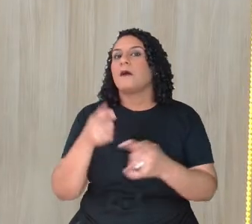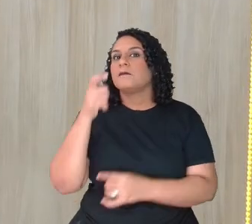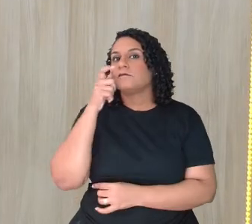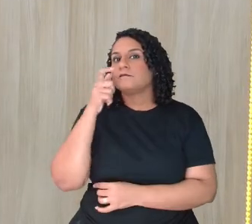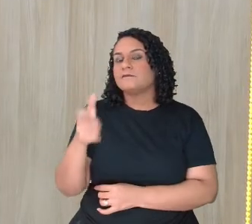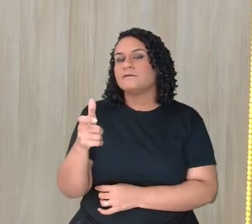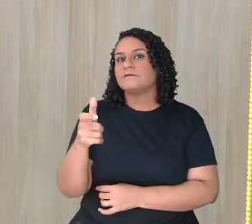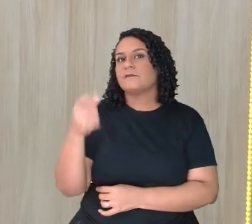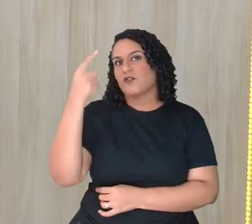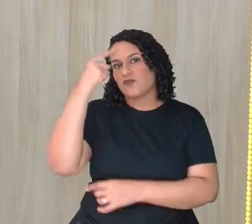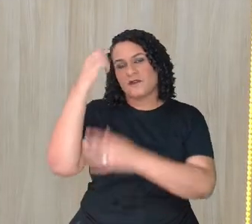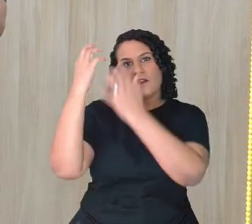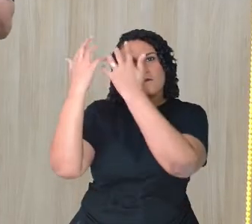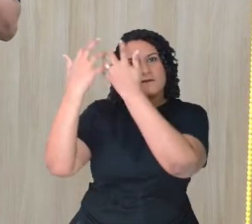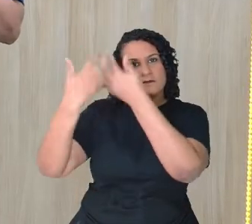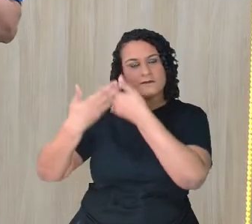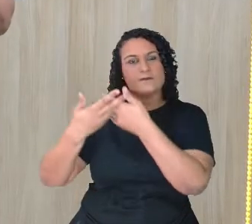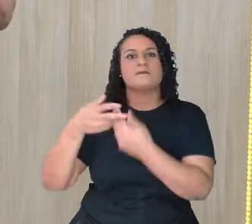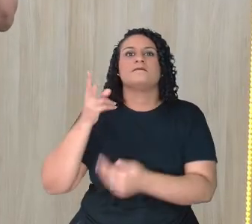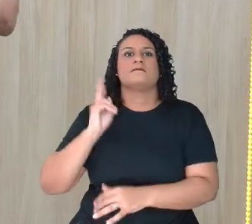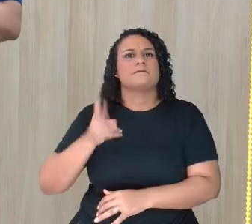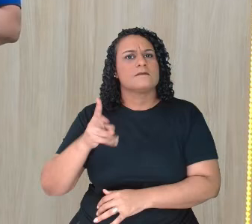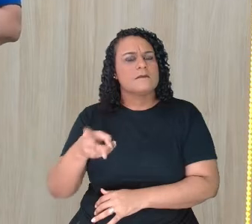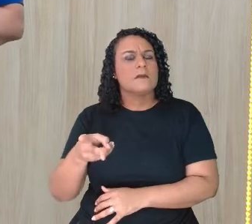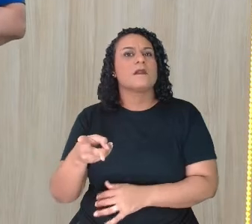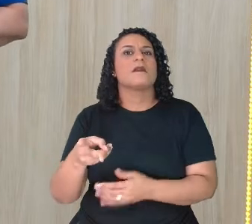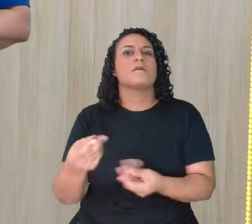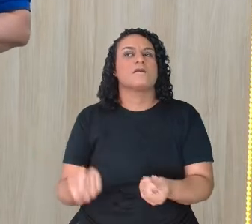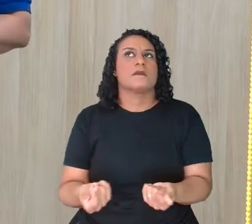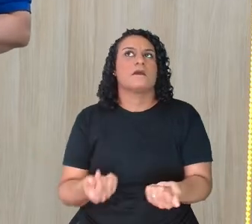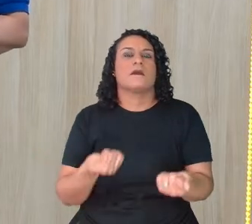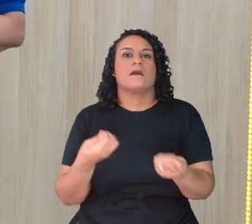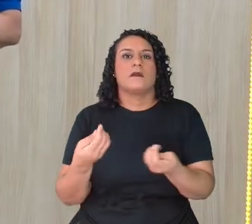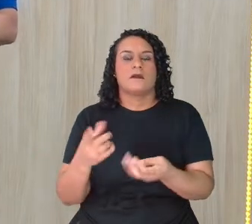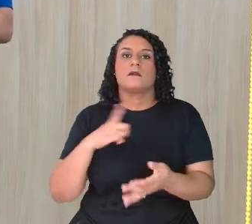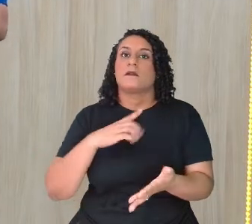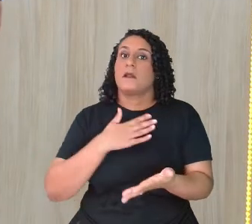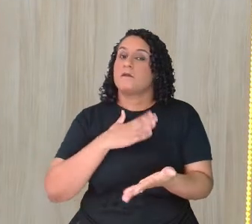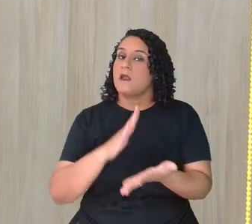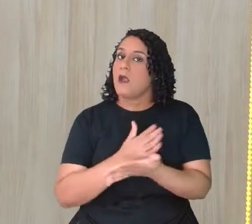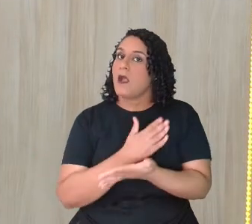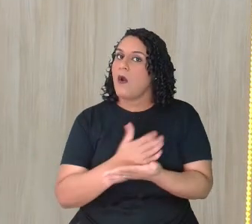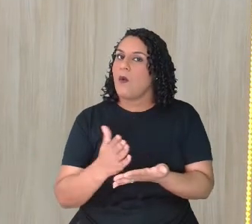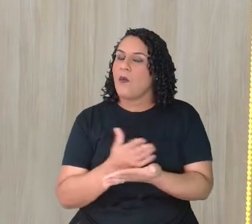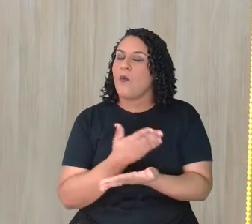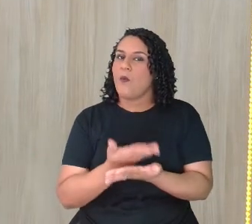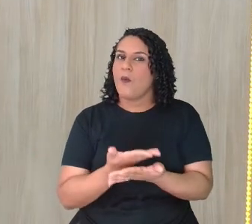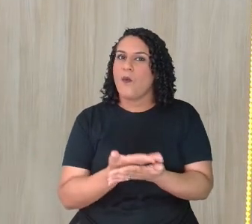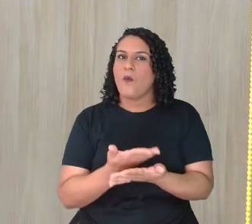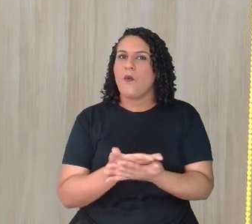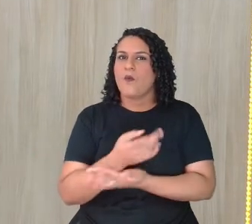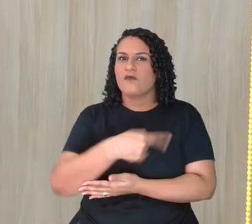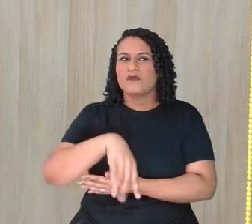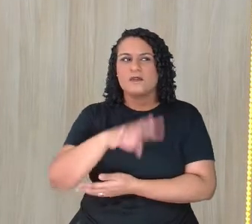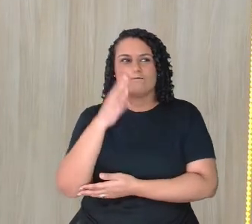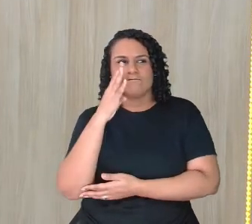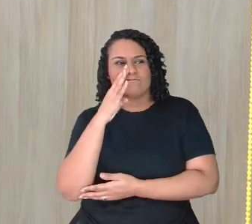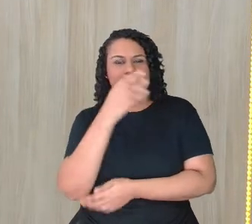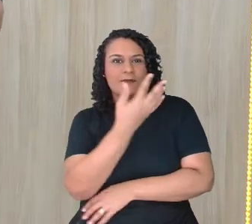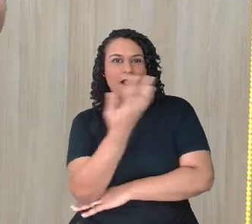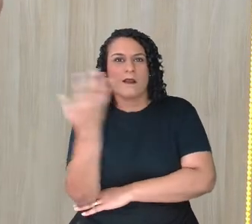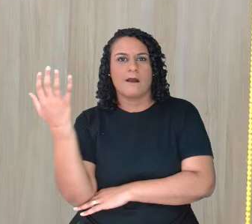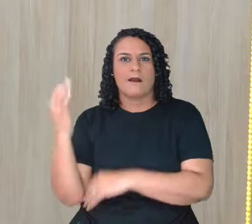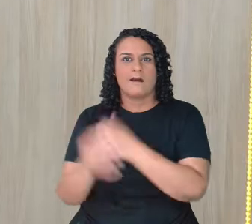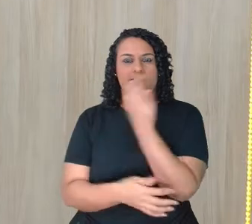interessante pensarmos. E eu vou sempre, assim, citar um pouquinho, não é, nas minhas aulas, vocês a contemplar a natureza.